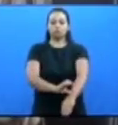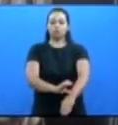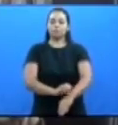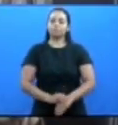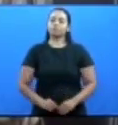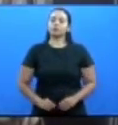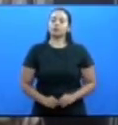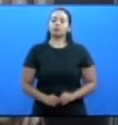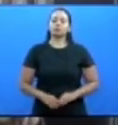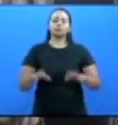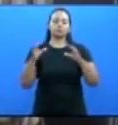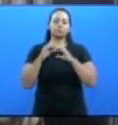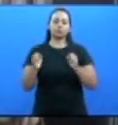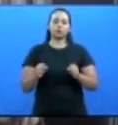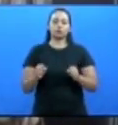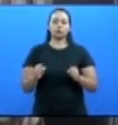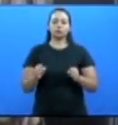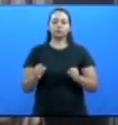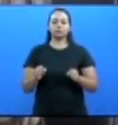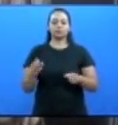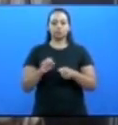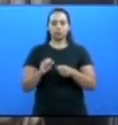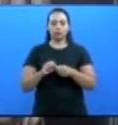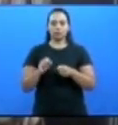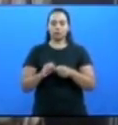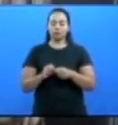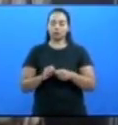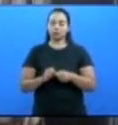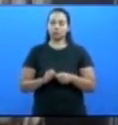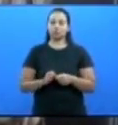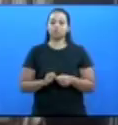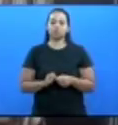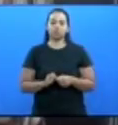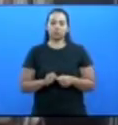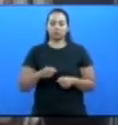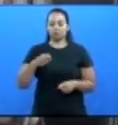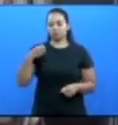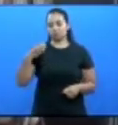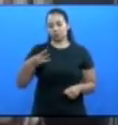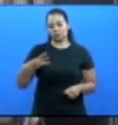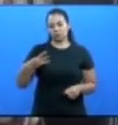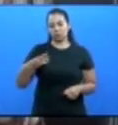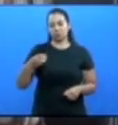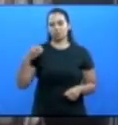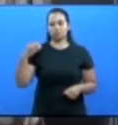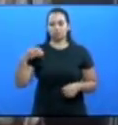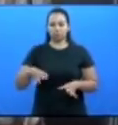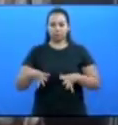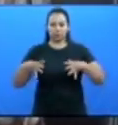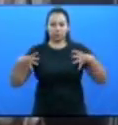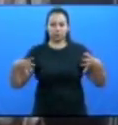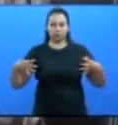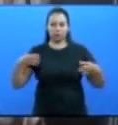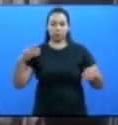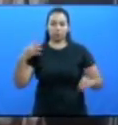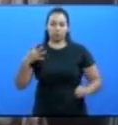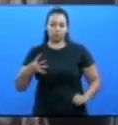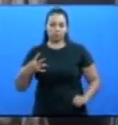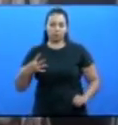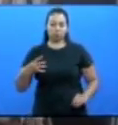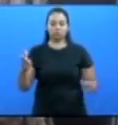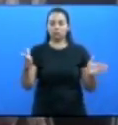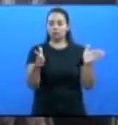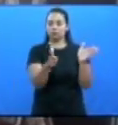isso. Mas ele pode aumentar para 4, para 3. Isso é legal, está dentro da lei, já